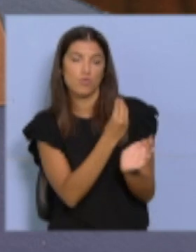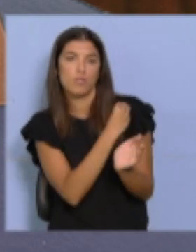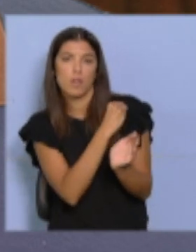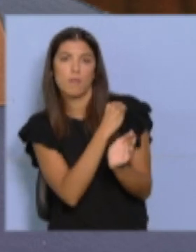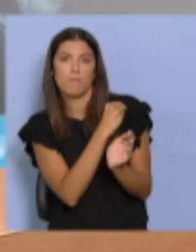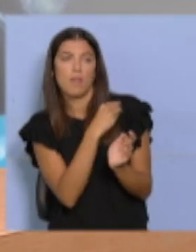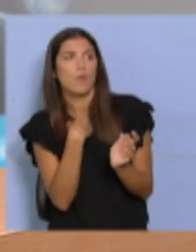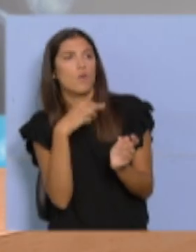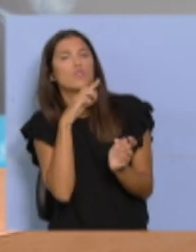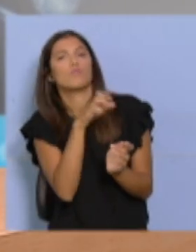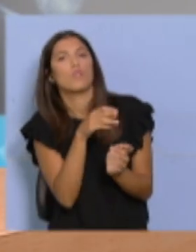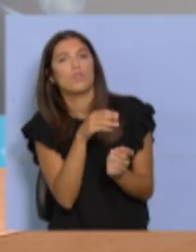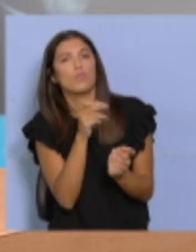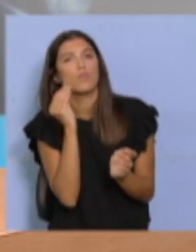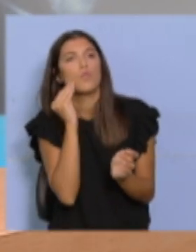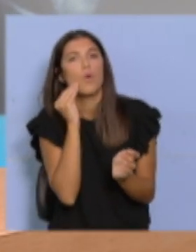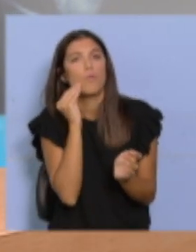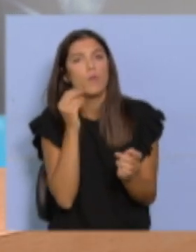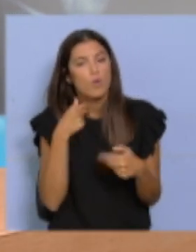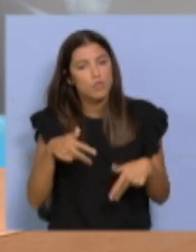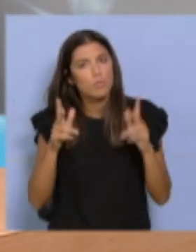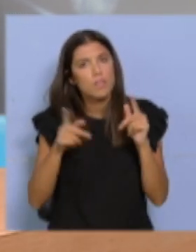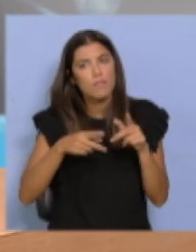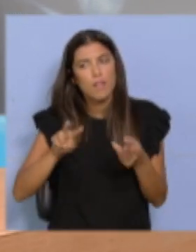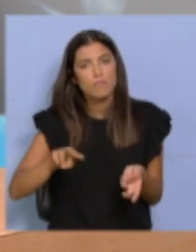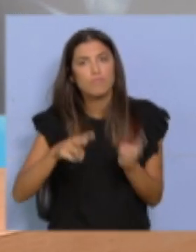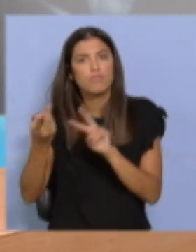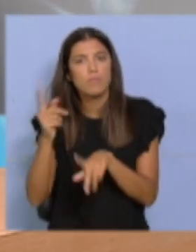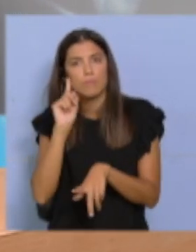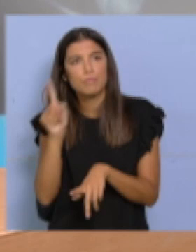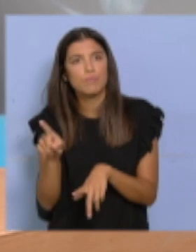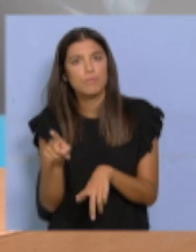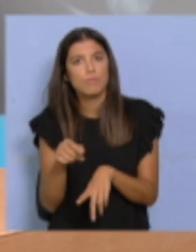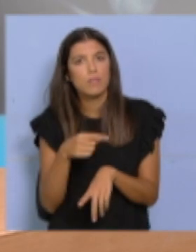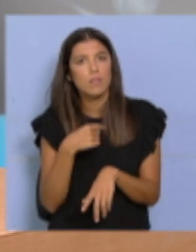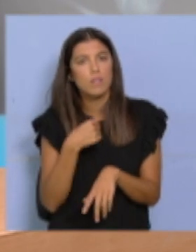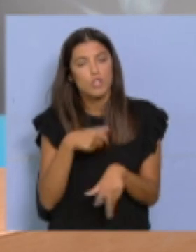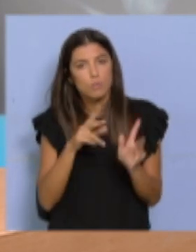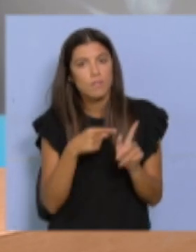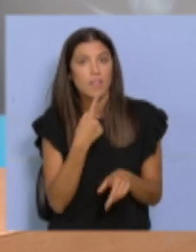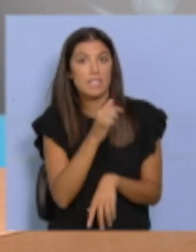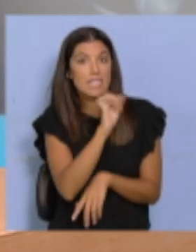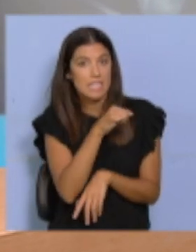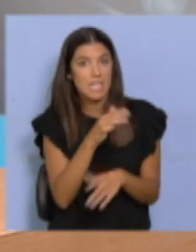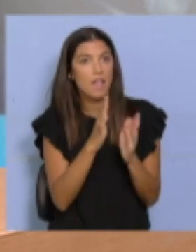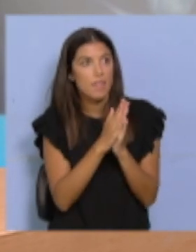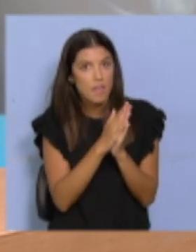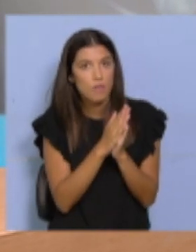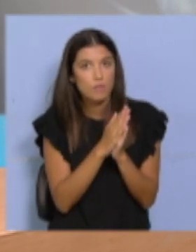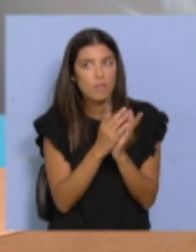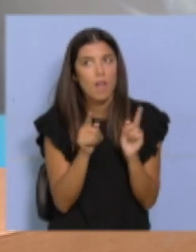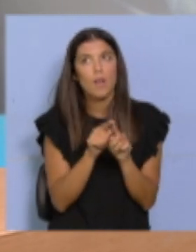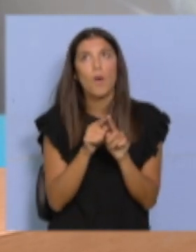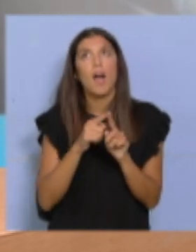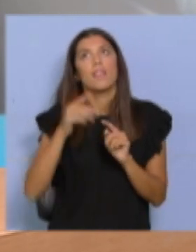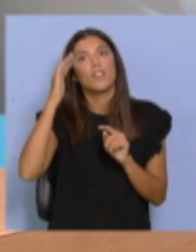atitude? Estou disponível para partir? Estou disponível para dizer sim a Deus? Teoricamente, às vezes sim, todos dizemos, mas depois na